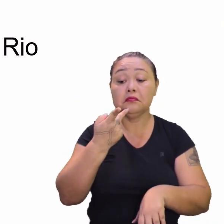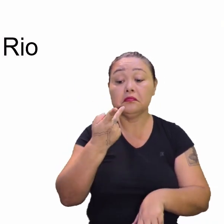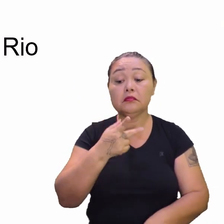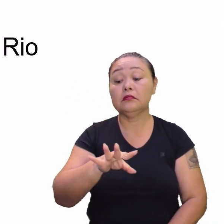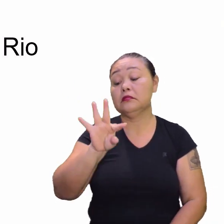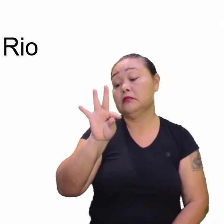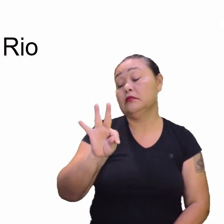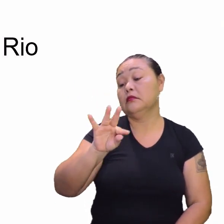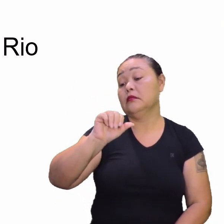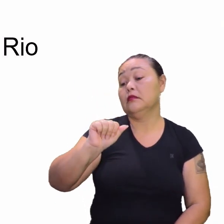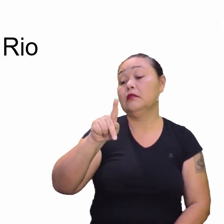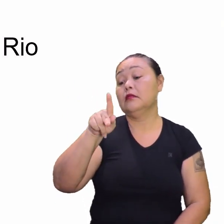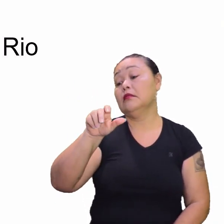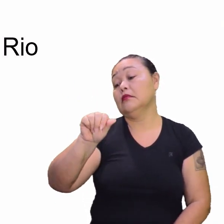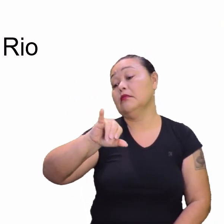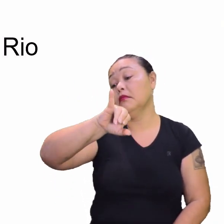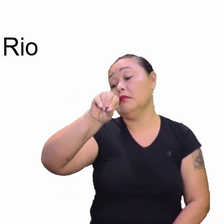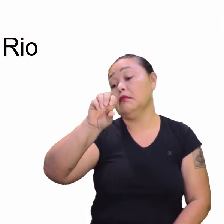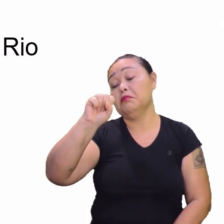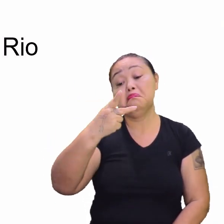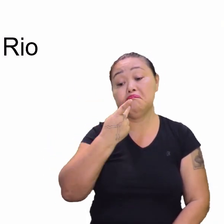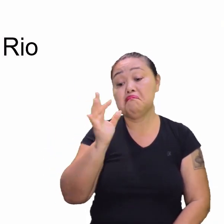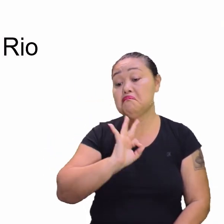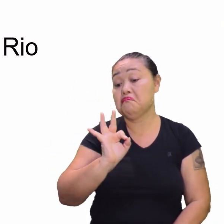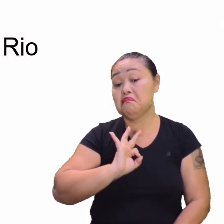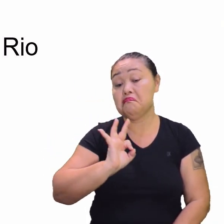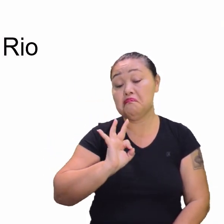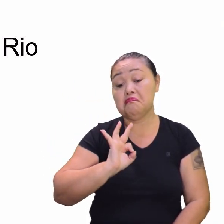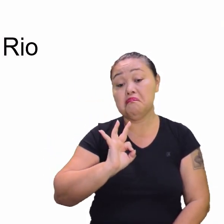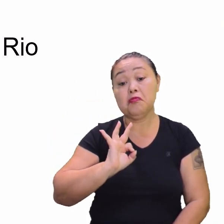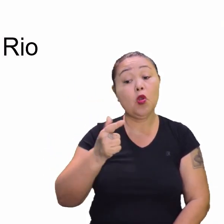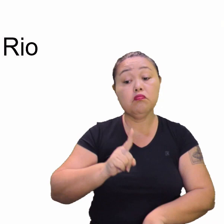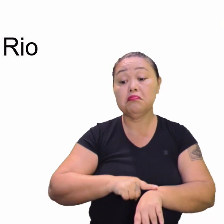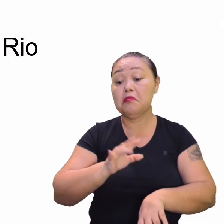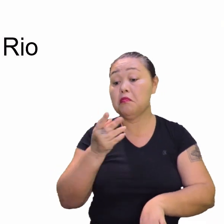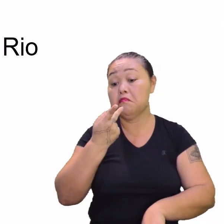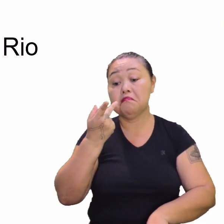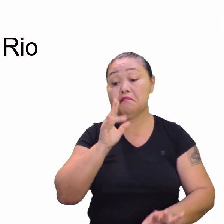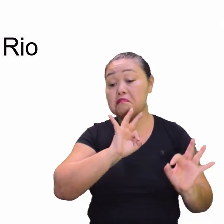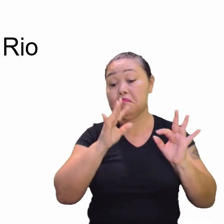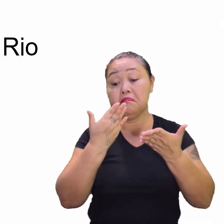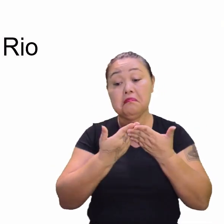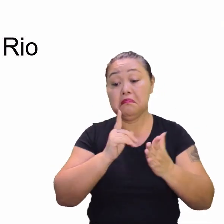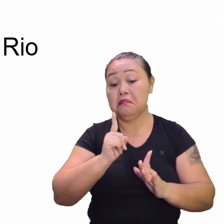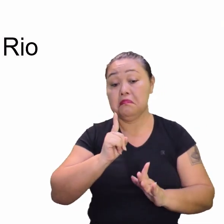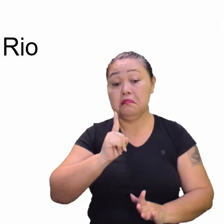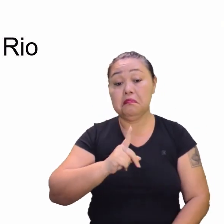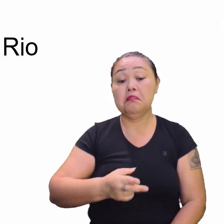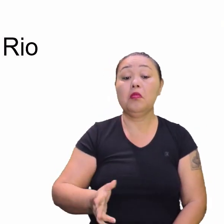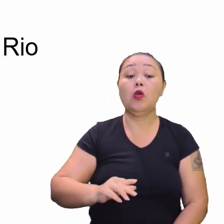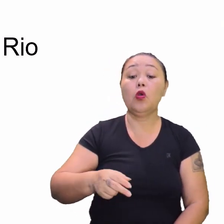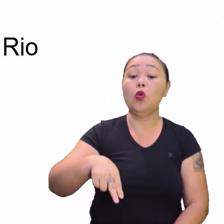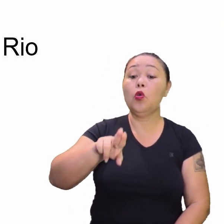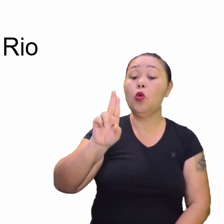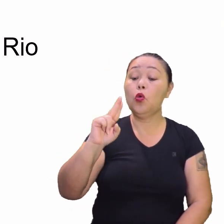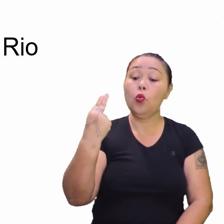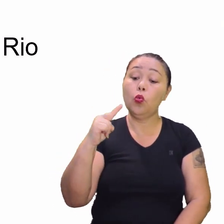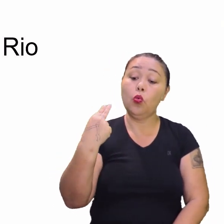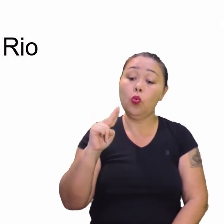em Rio Tapajós. Exatamente. Em nenhum momento o professor falou no Rio Uruguai.